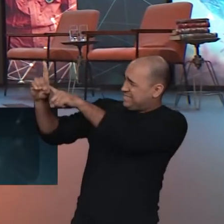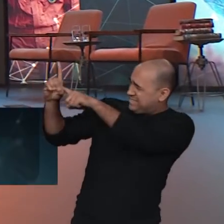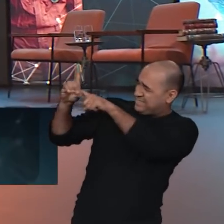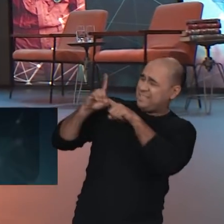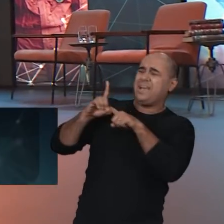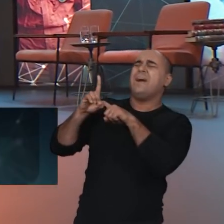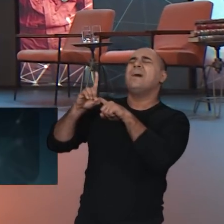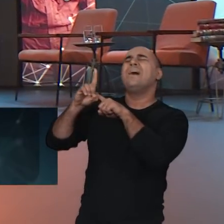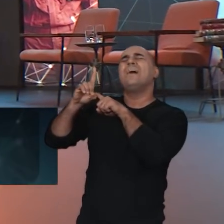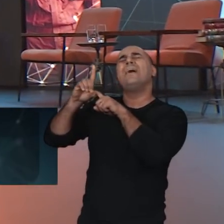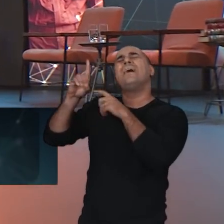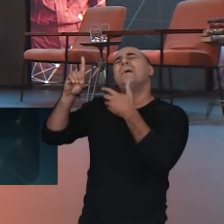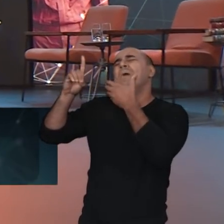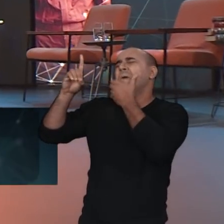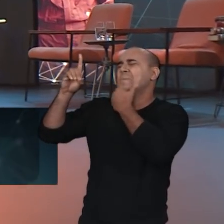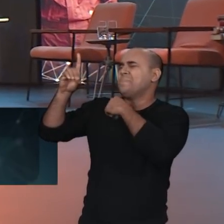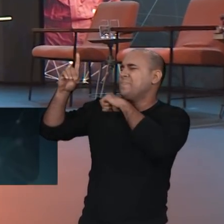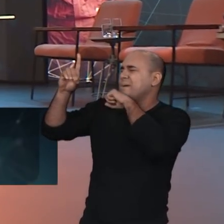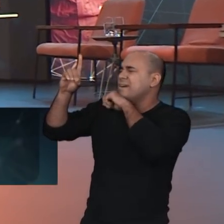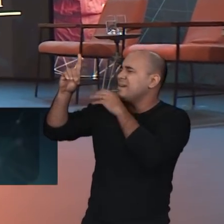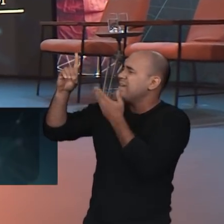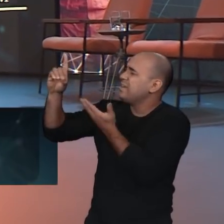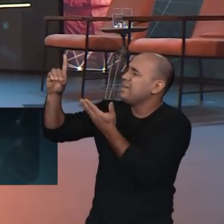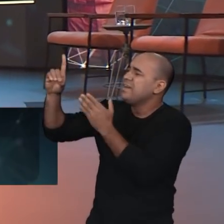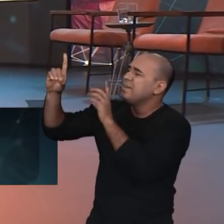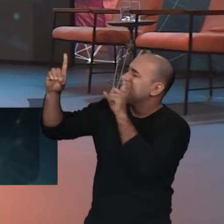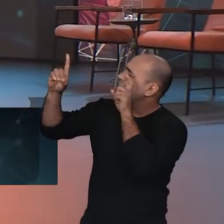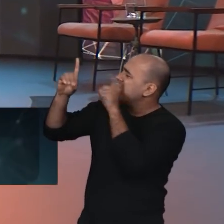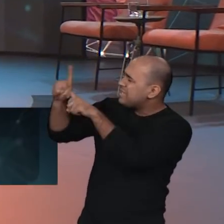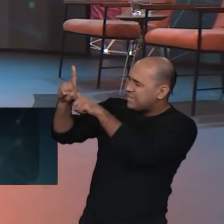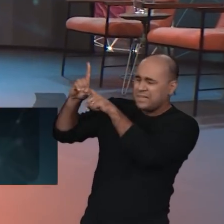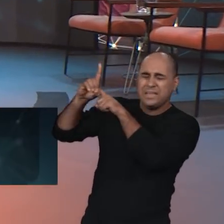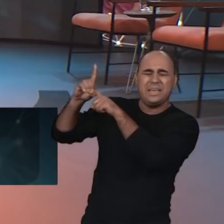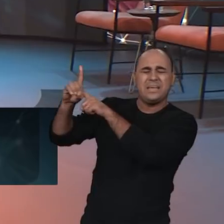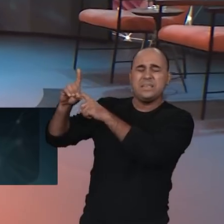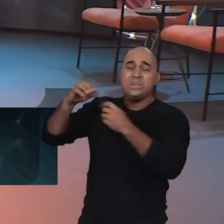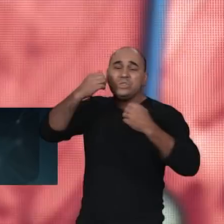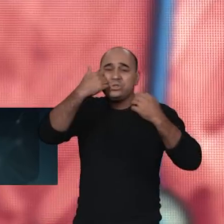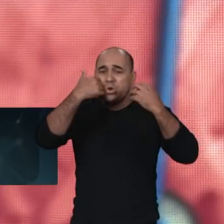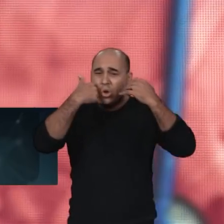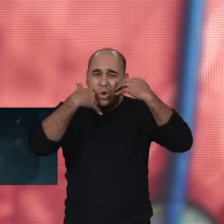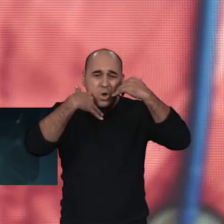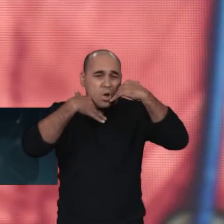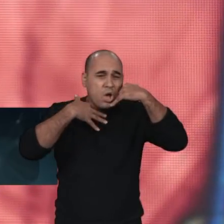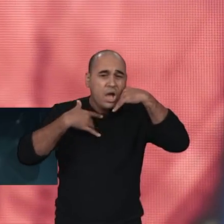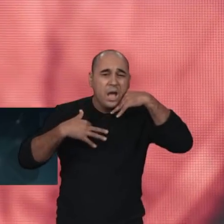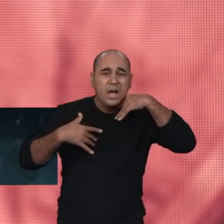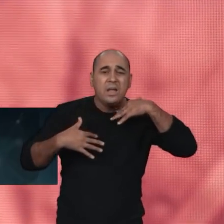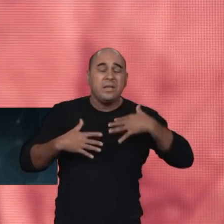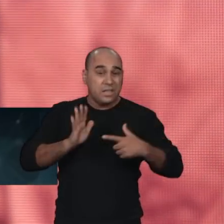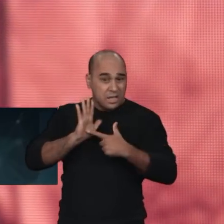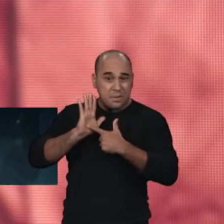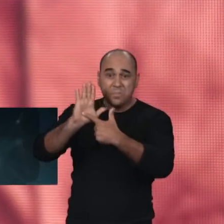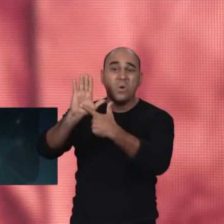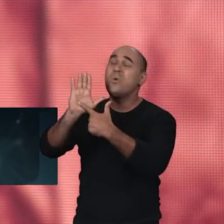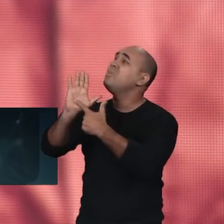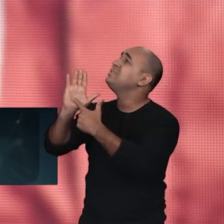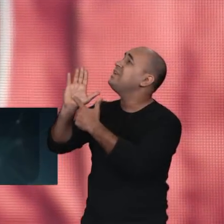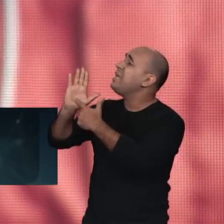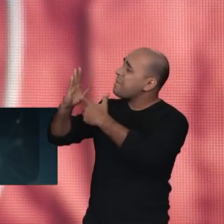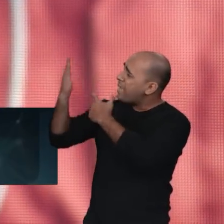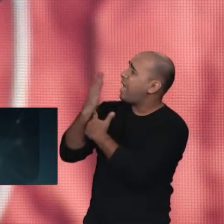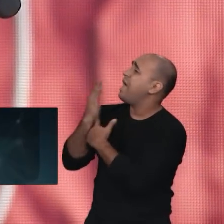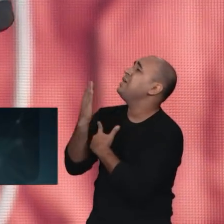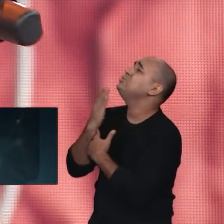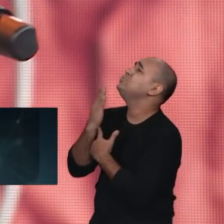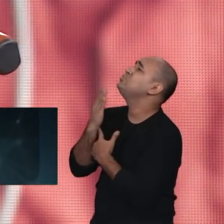meu Pai. Chorando que eu disse Deus vem me ajudar, chorando que eu